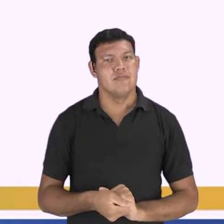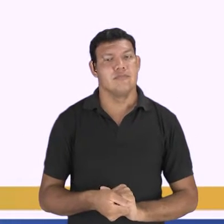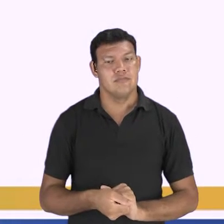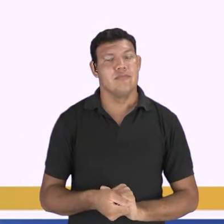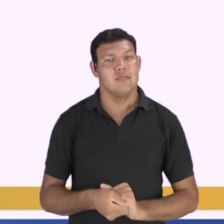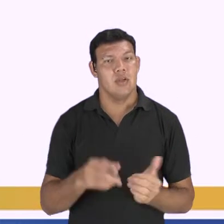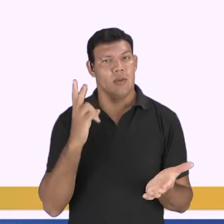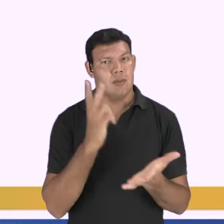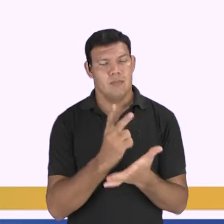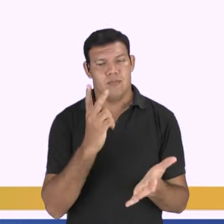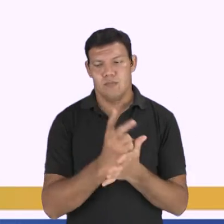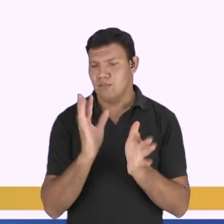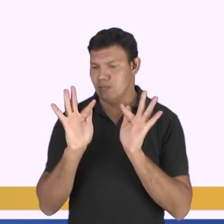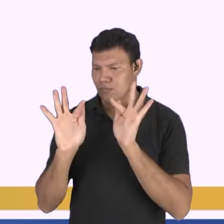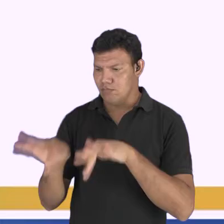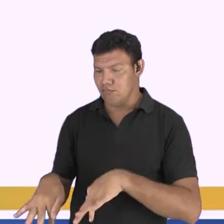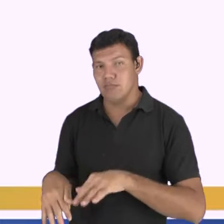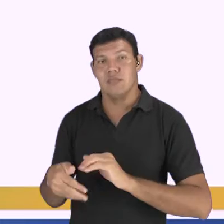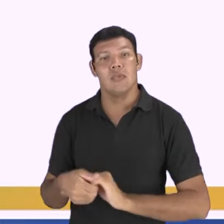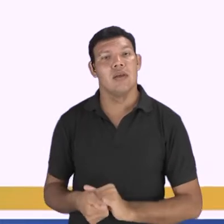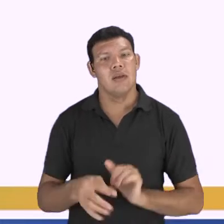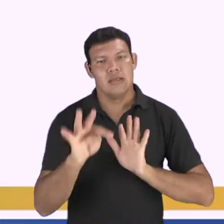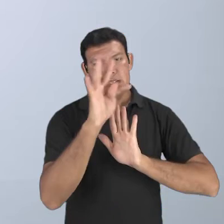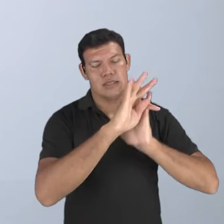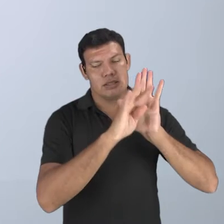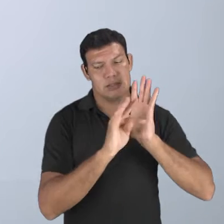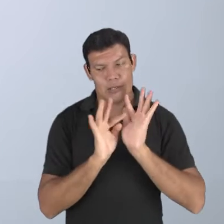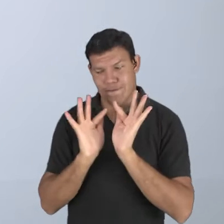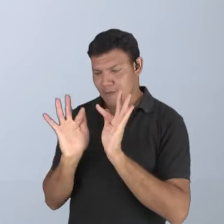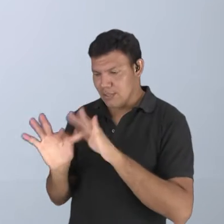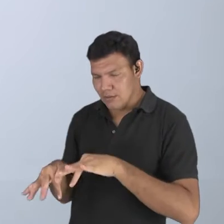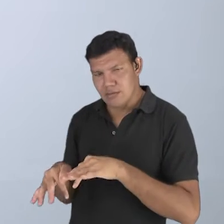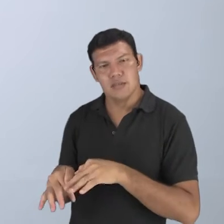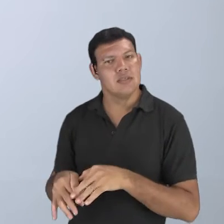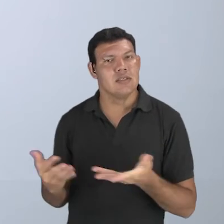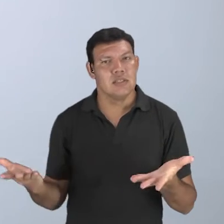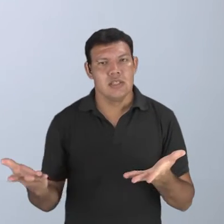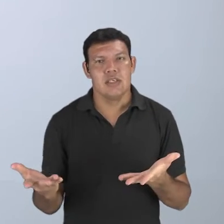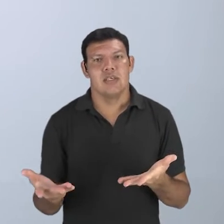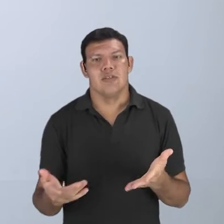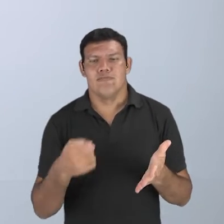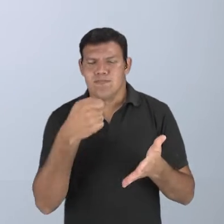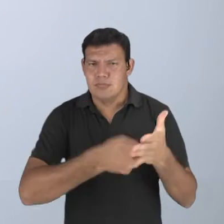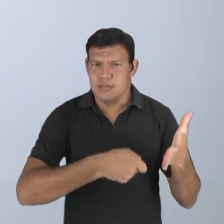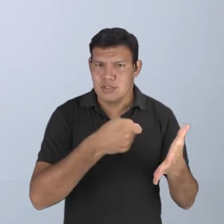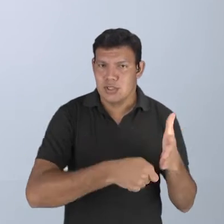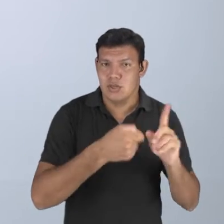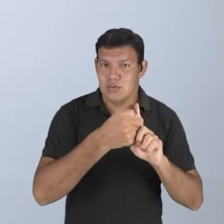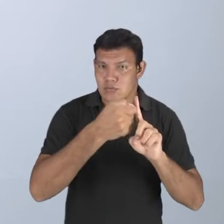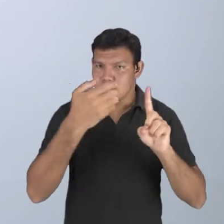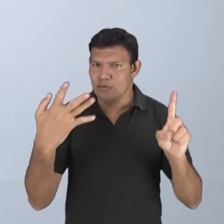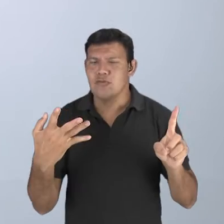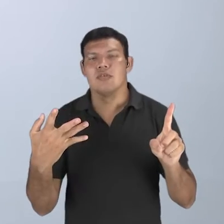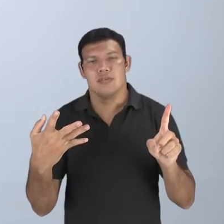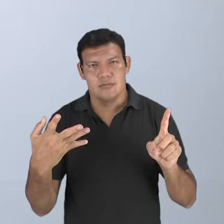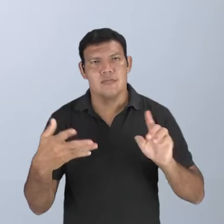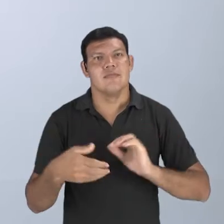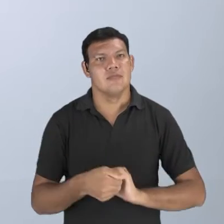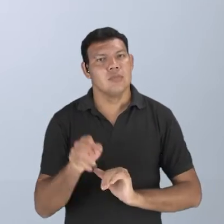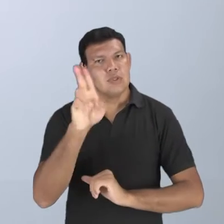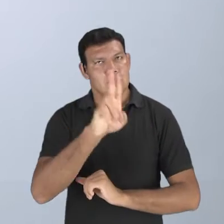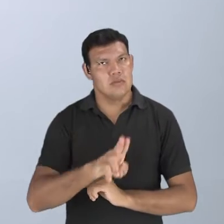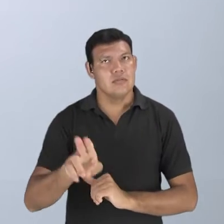Então, estou concluindo ali meu texto, eu quero reforçar um argumento ali dentro daquela conclusão. Eu vou